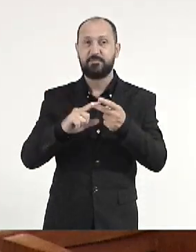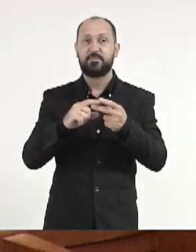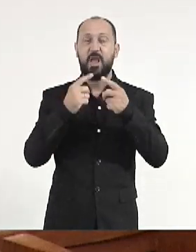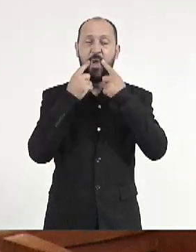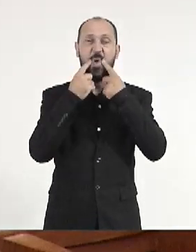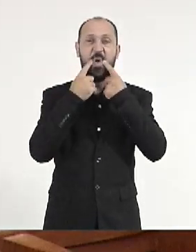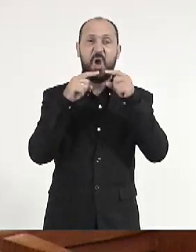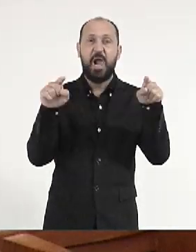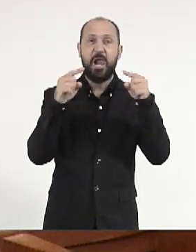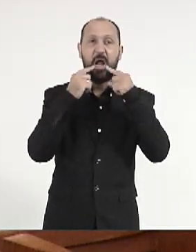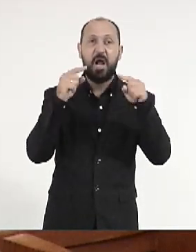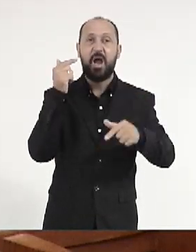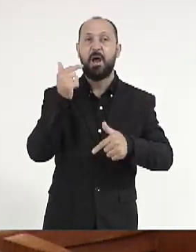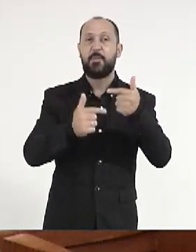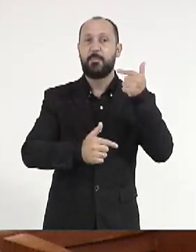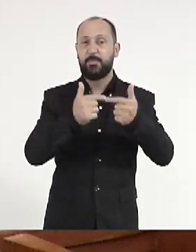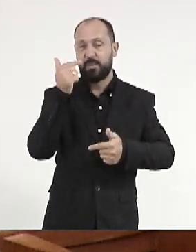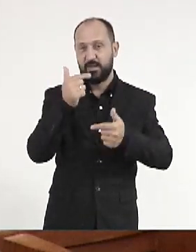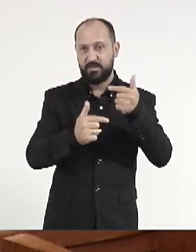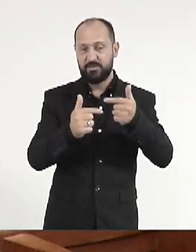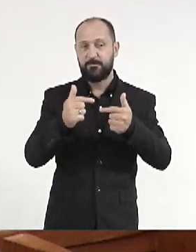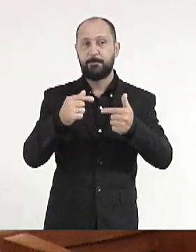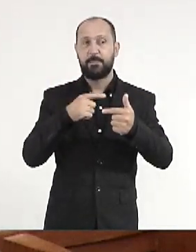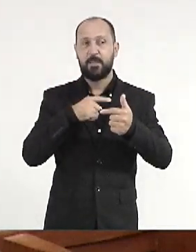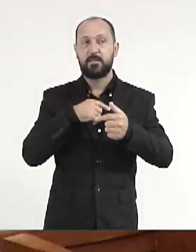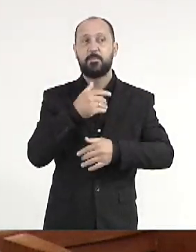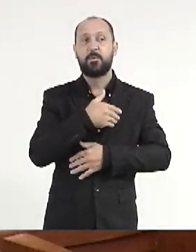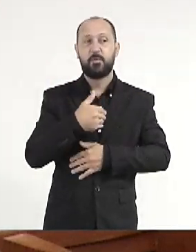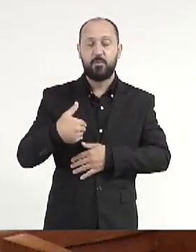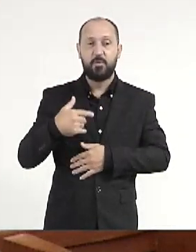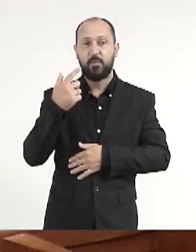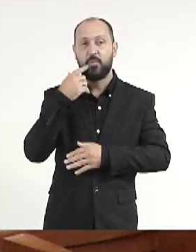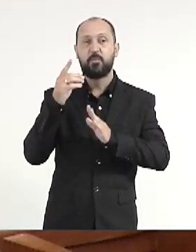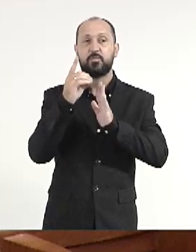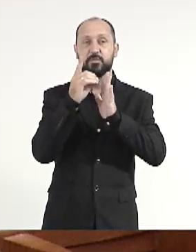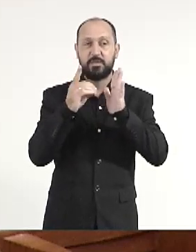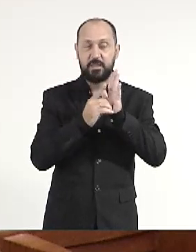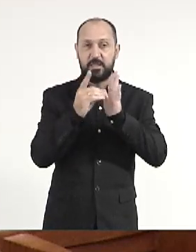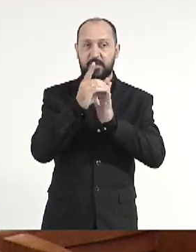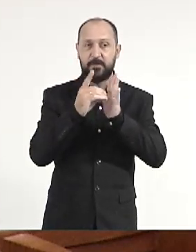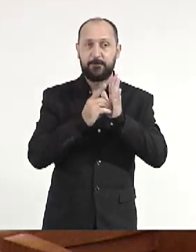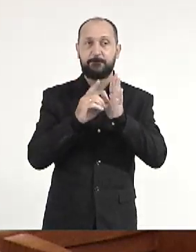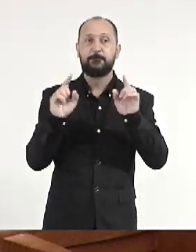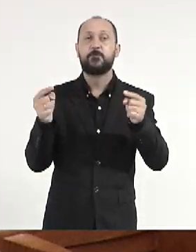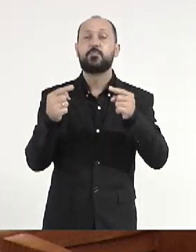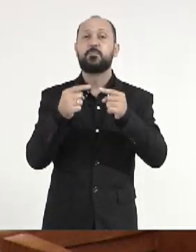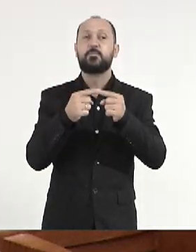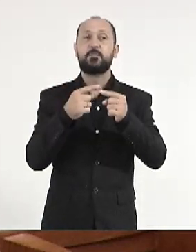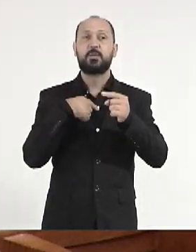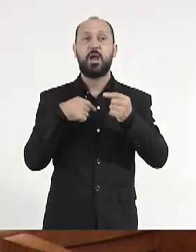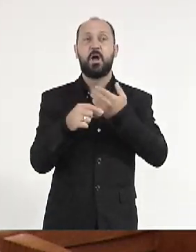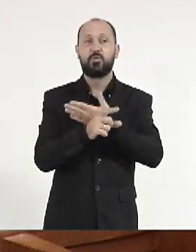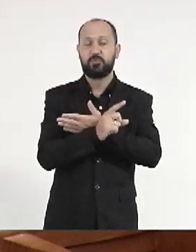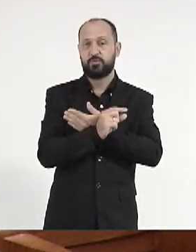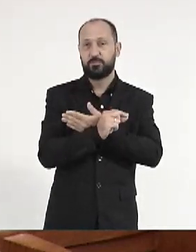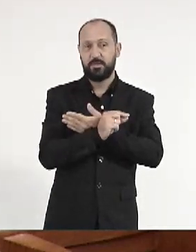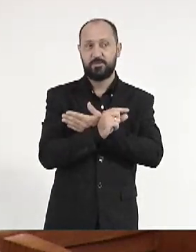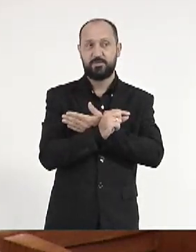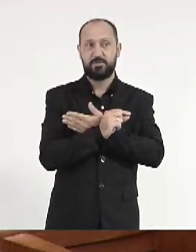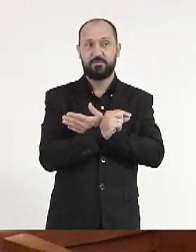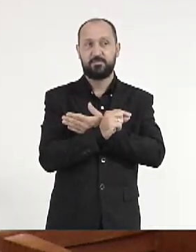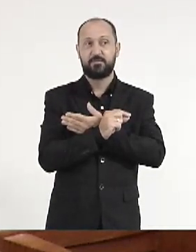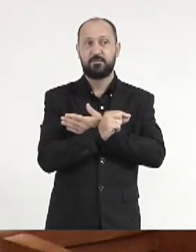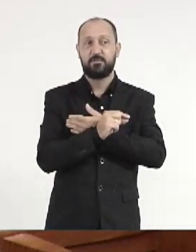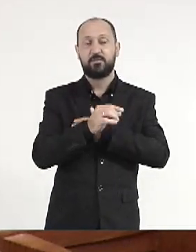reclamaram muito que as políticas adotadas pelo governo, como os decretos, por exemplo, em relação aos peixes, não